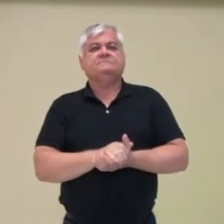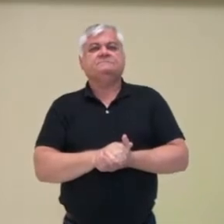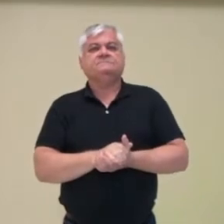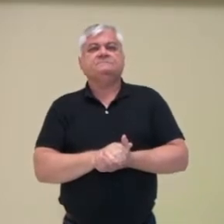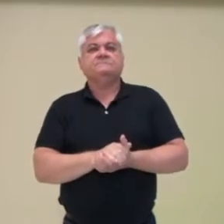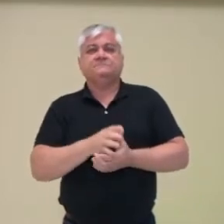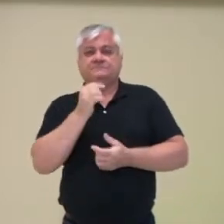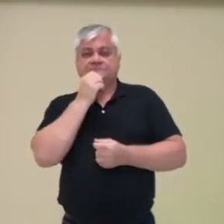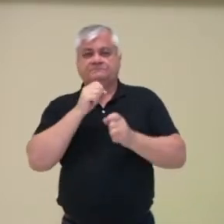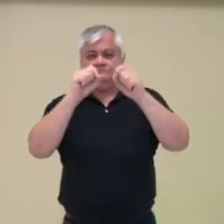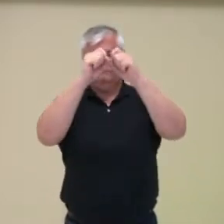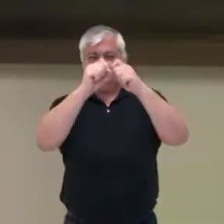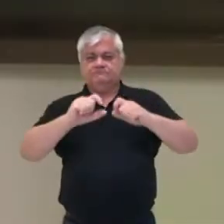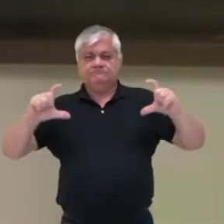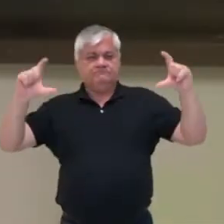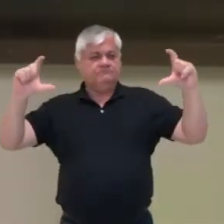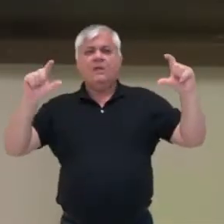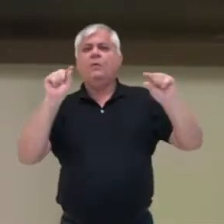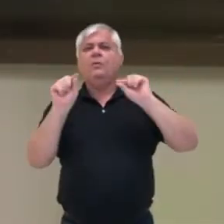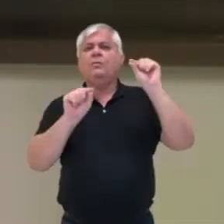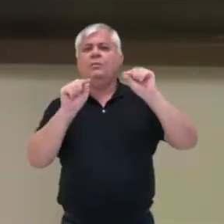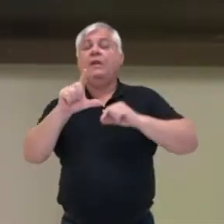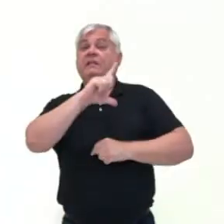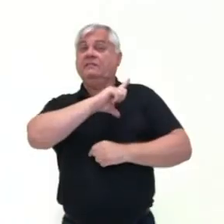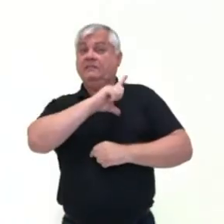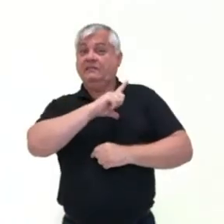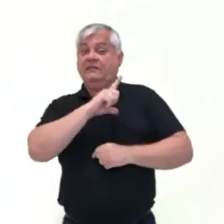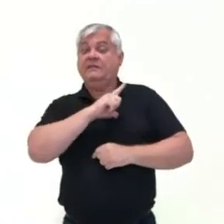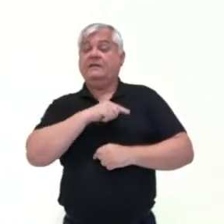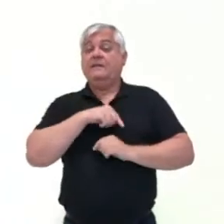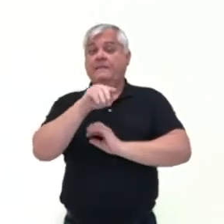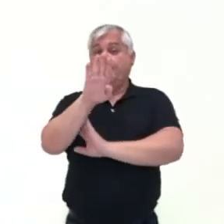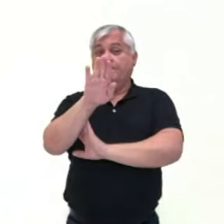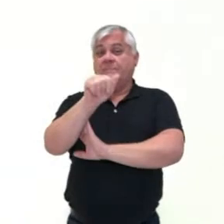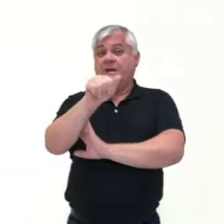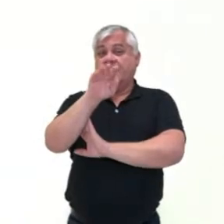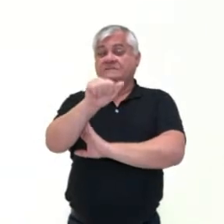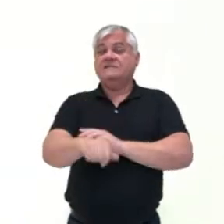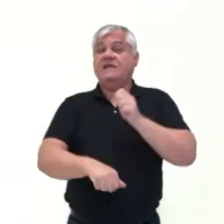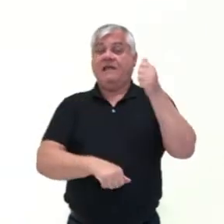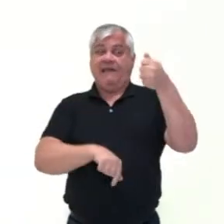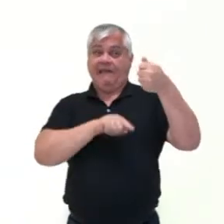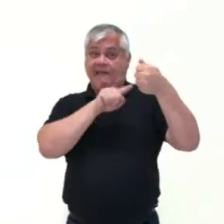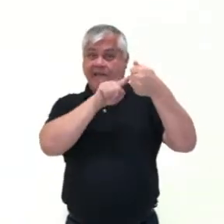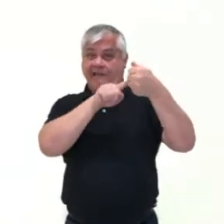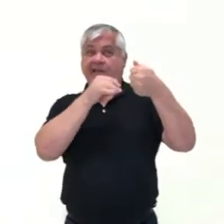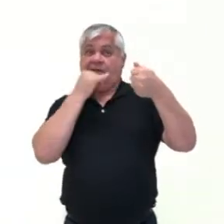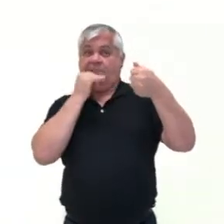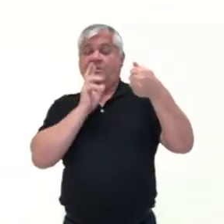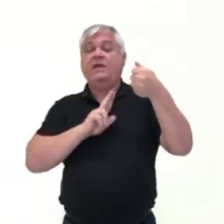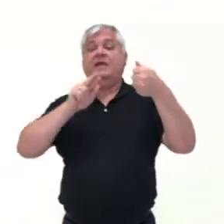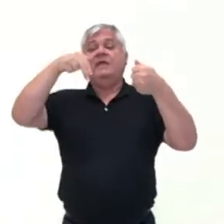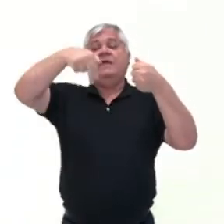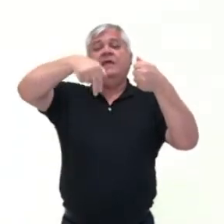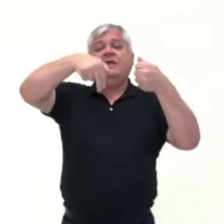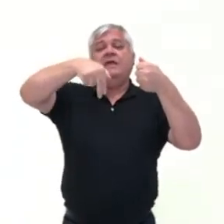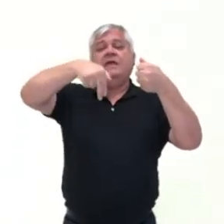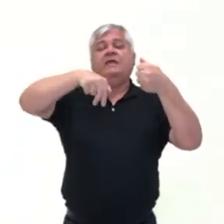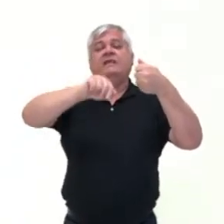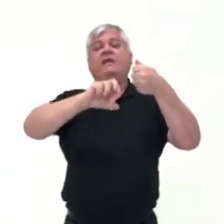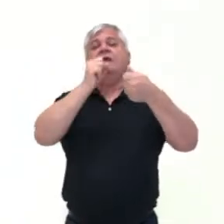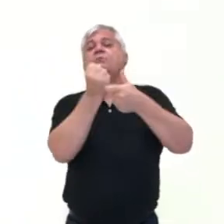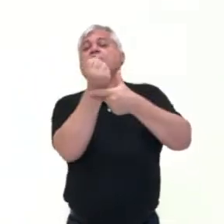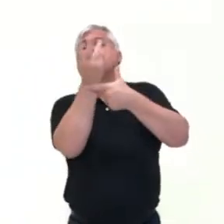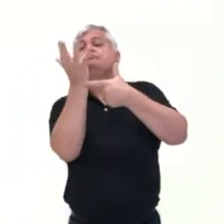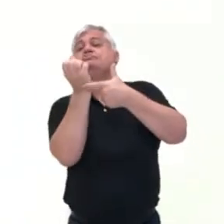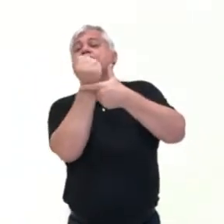Propriedades da potência, pessoal. Aqui nós temos a base, o A é a nossa base e o N é o nosso expoente.